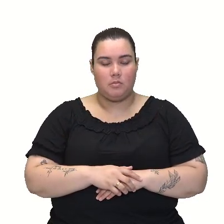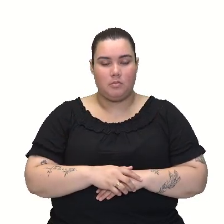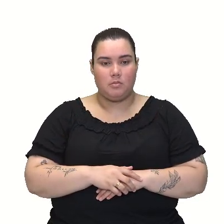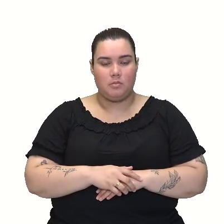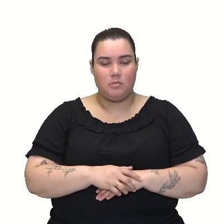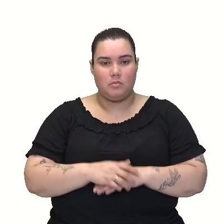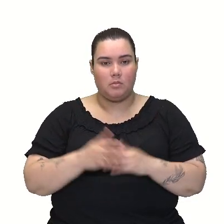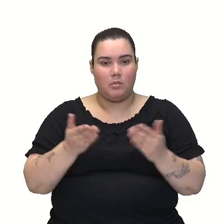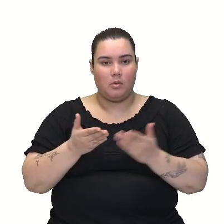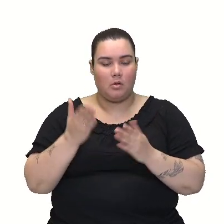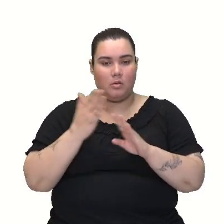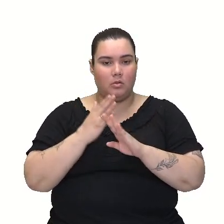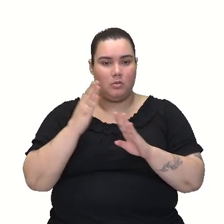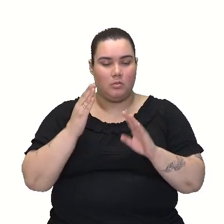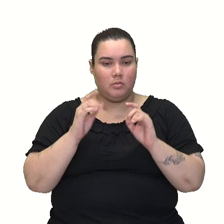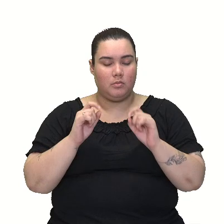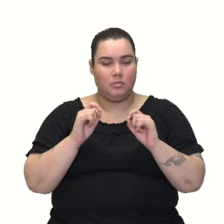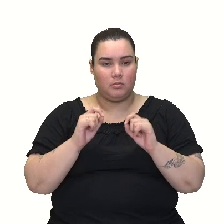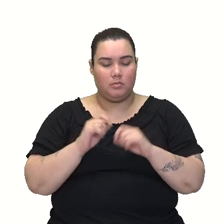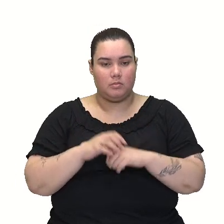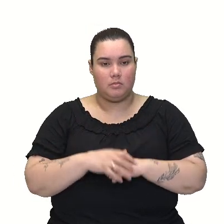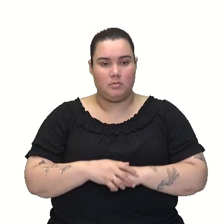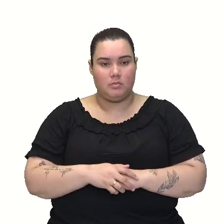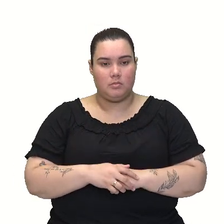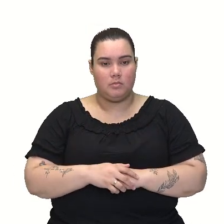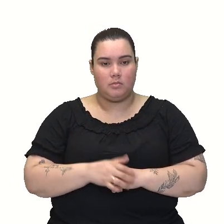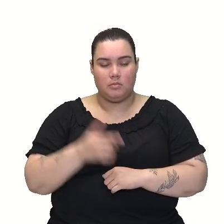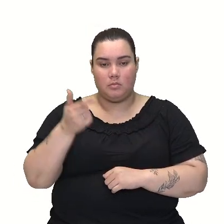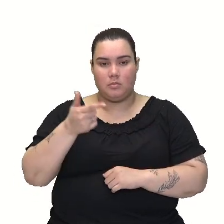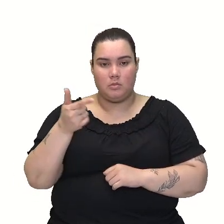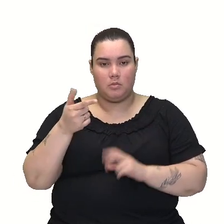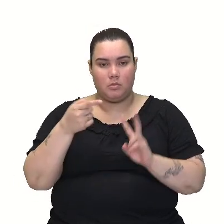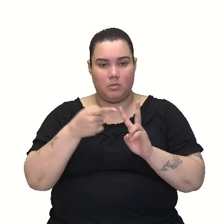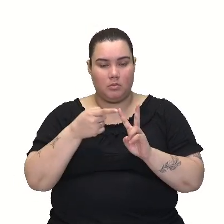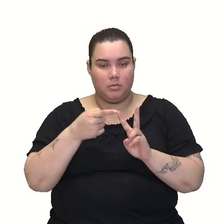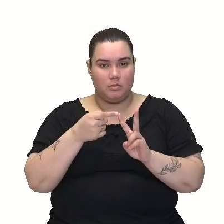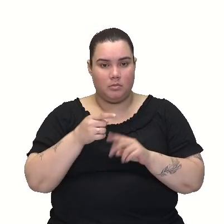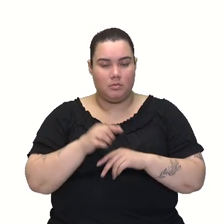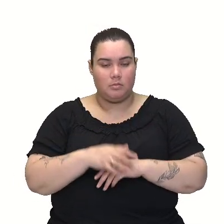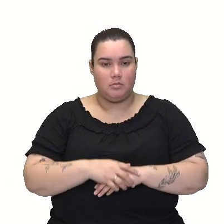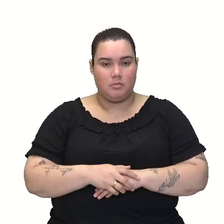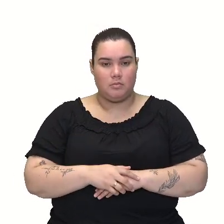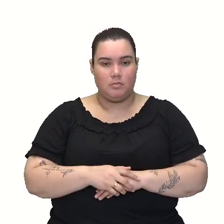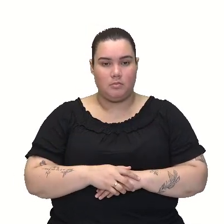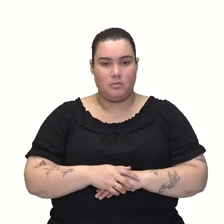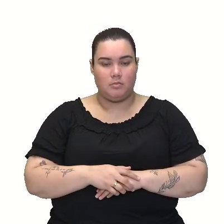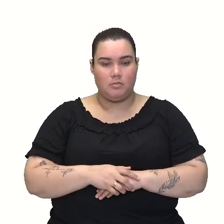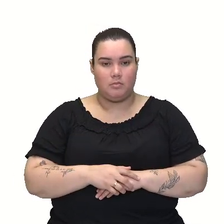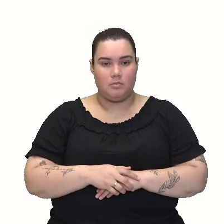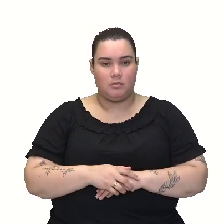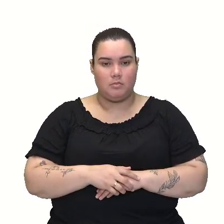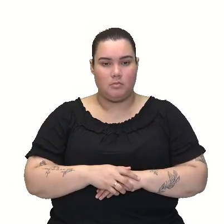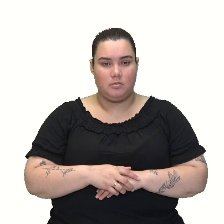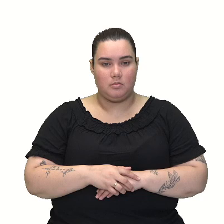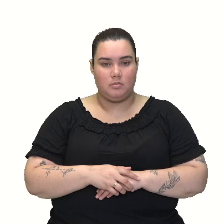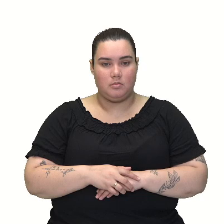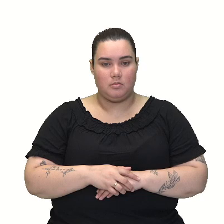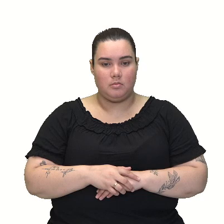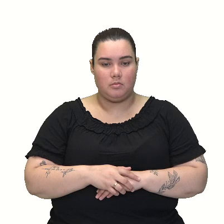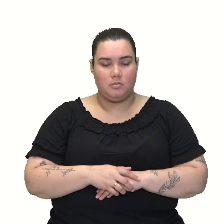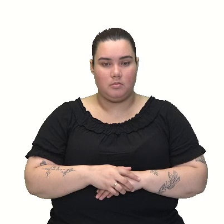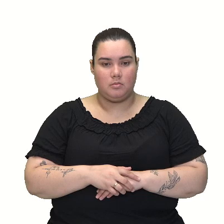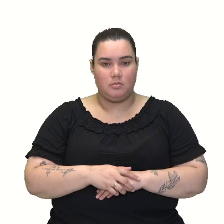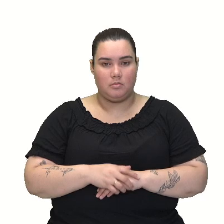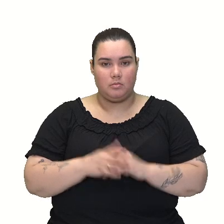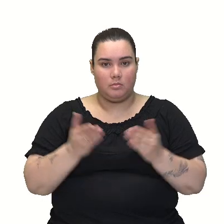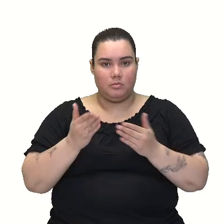Vamos encontrar agora o valor da segunda raiz. Vamos fazer assim. Vou dividir aqui para não